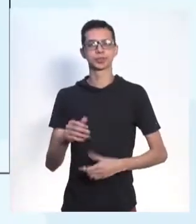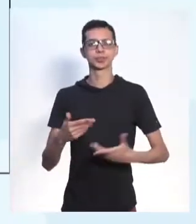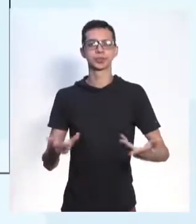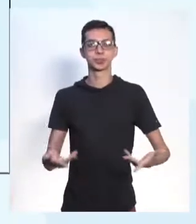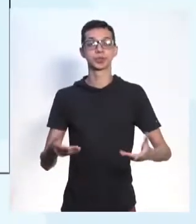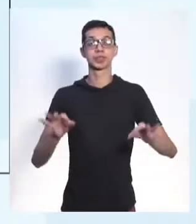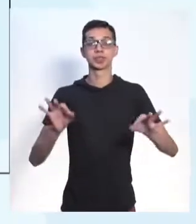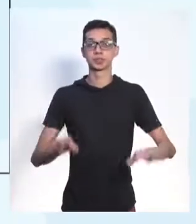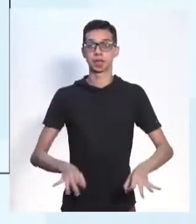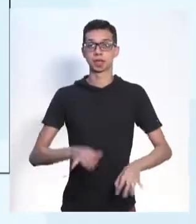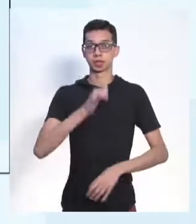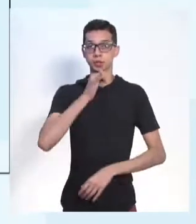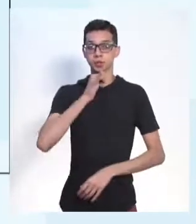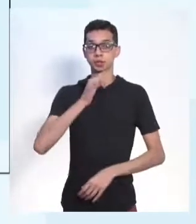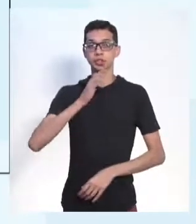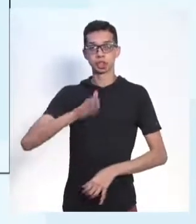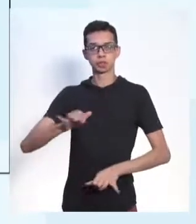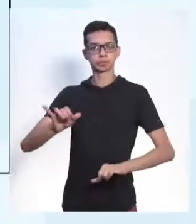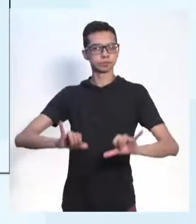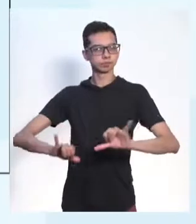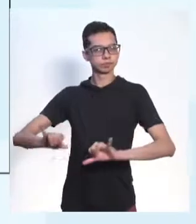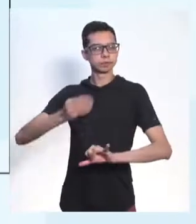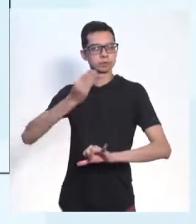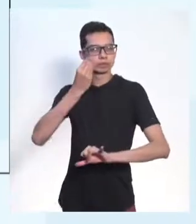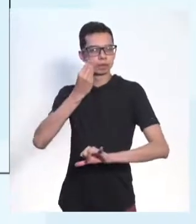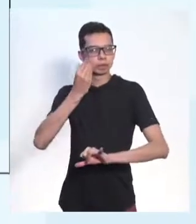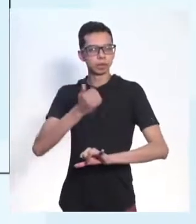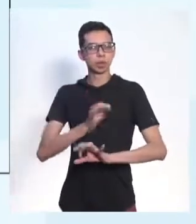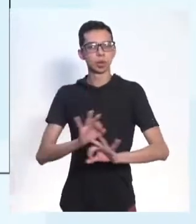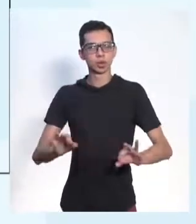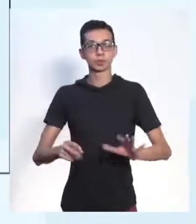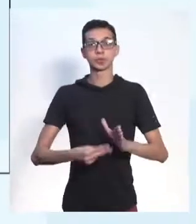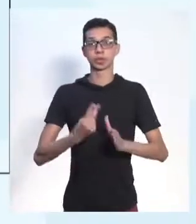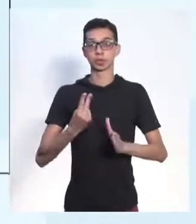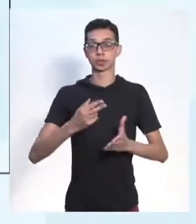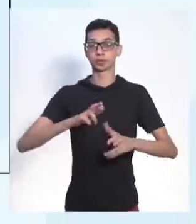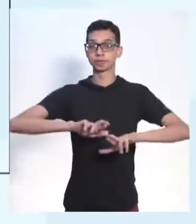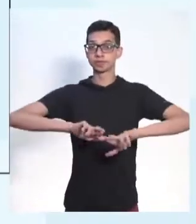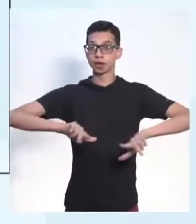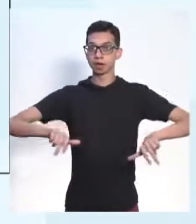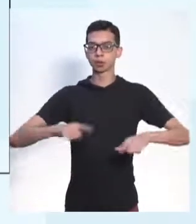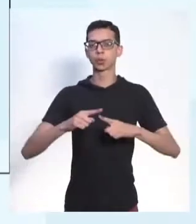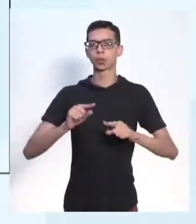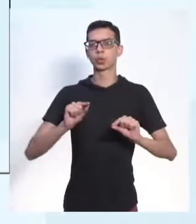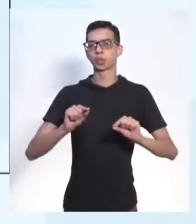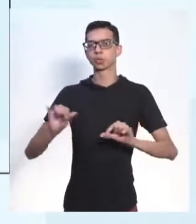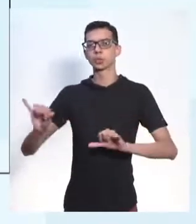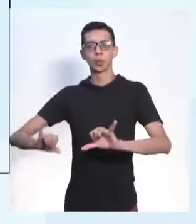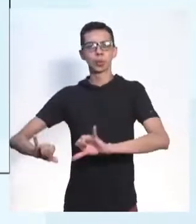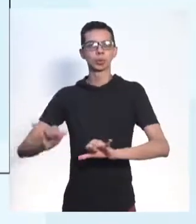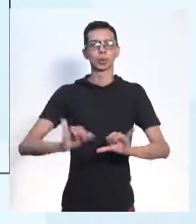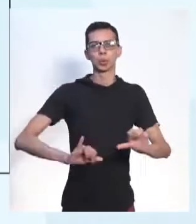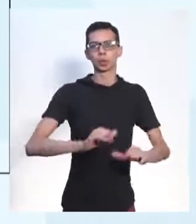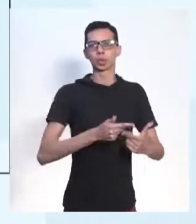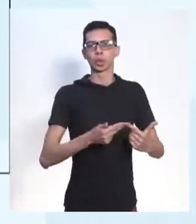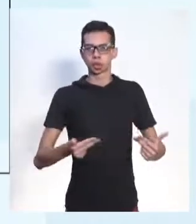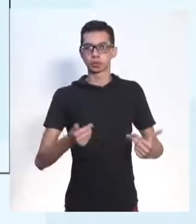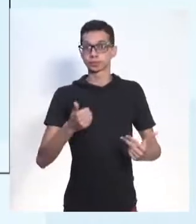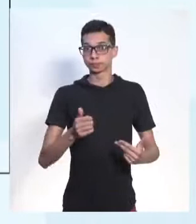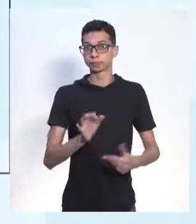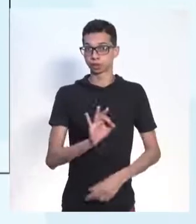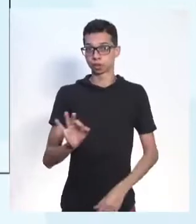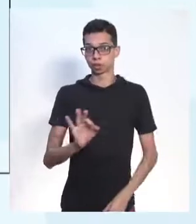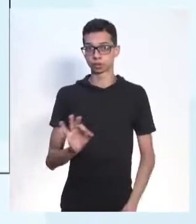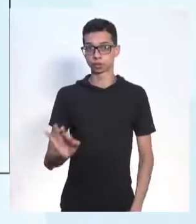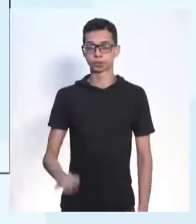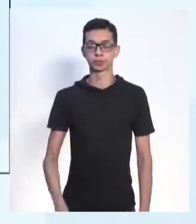sucedido. O experimento foi bem sucedido. A segunda está no plural, os experimentos foram bem